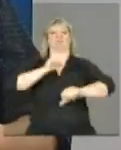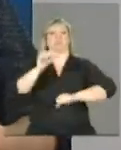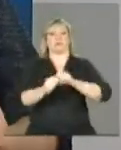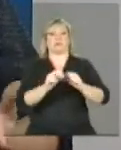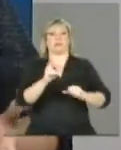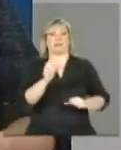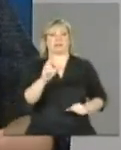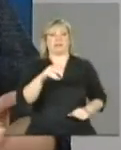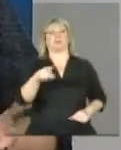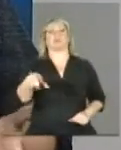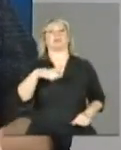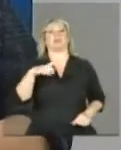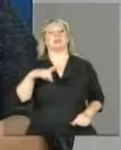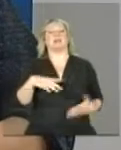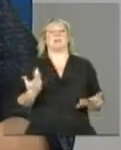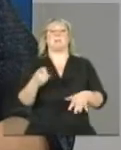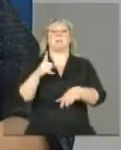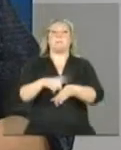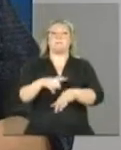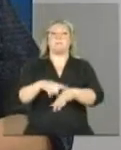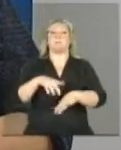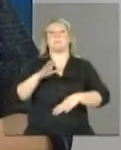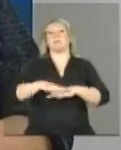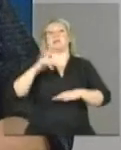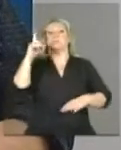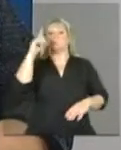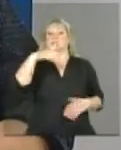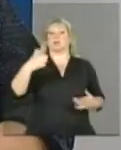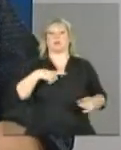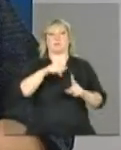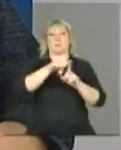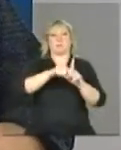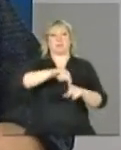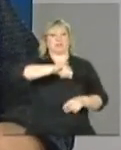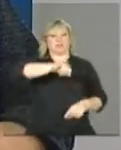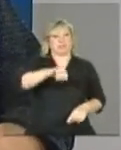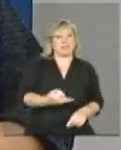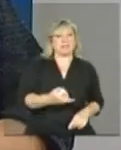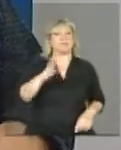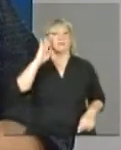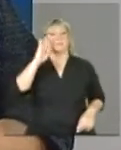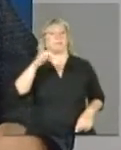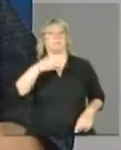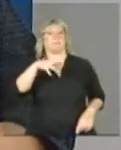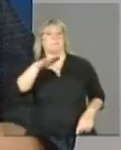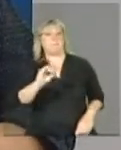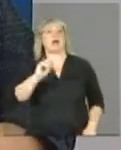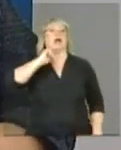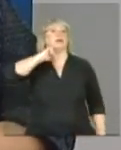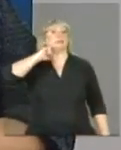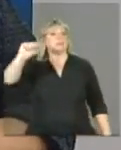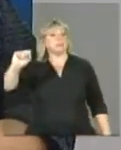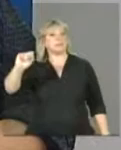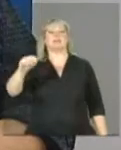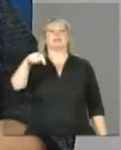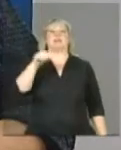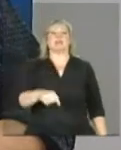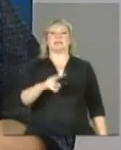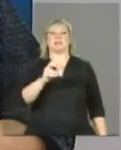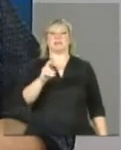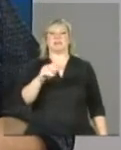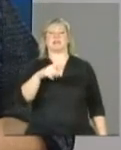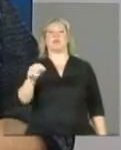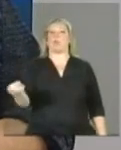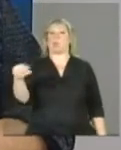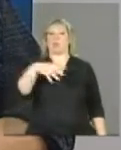tem momentos de crise momentos mais difíceis Então os meses de Janeiro principalmente no mês nos meses de Março e Abril é a versão nova do